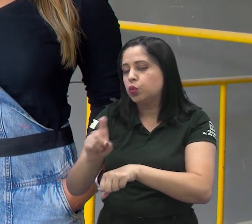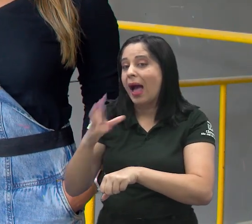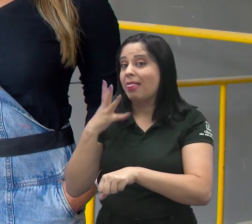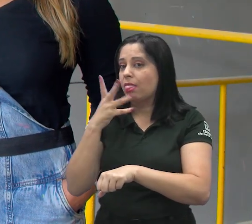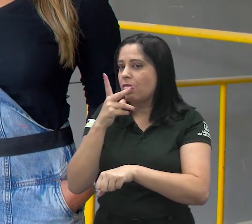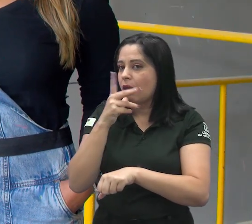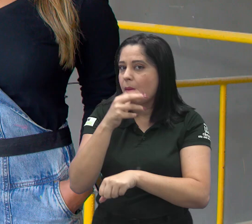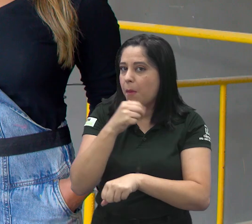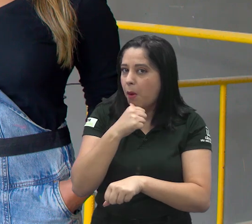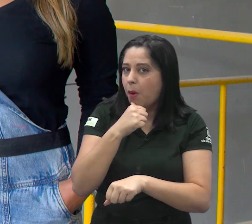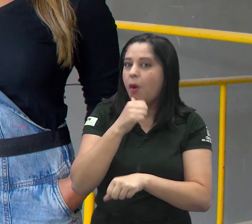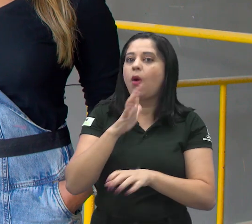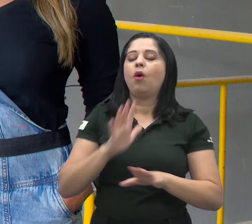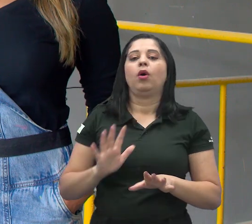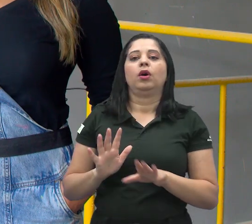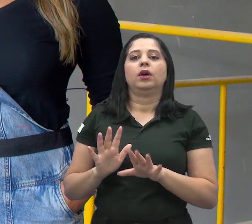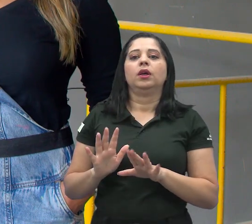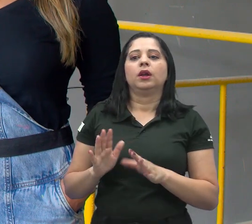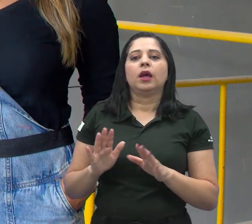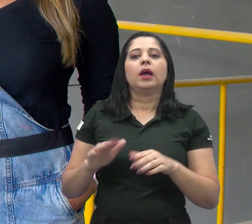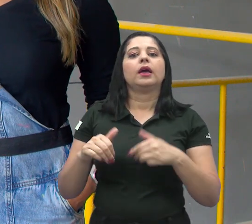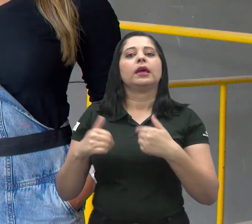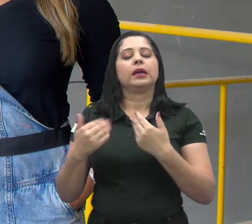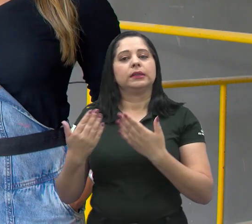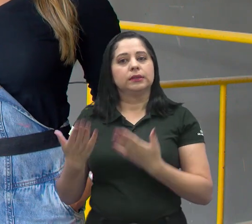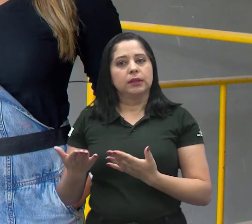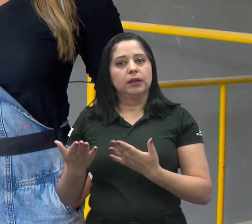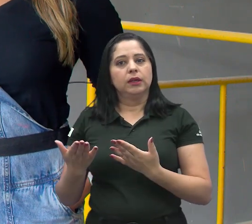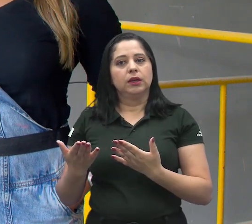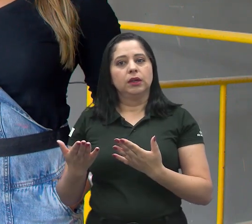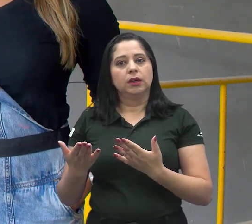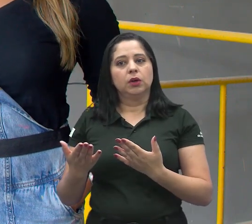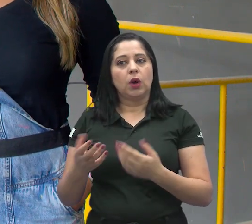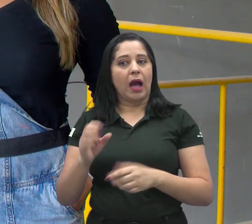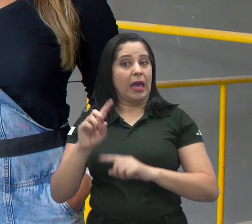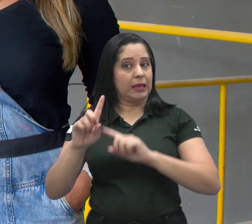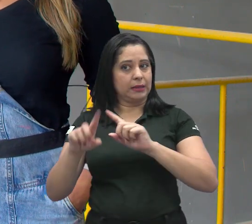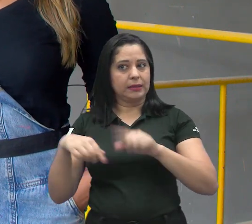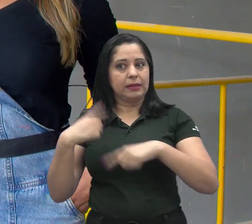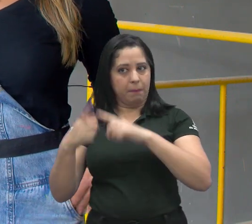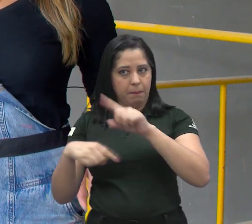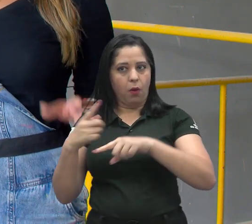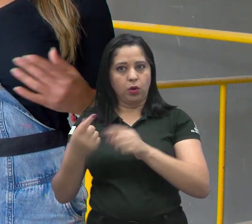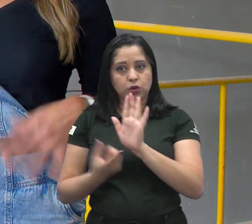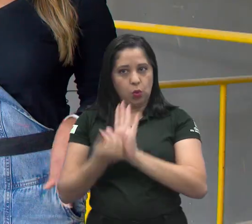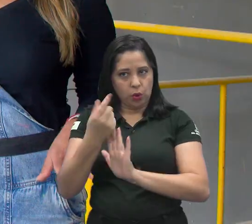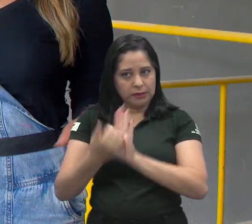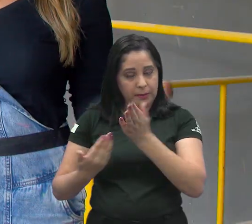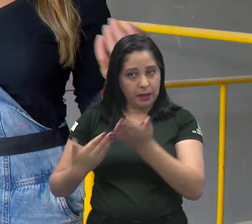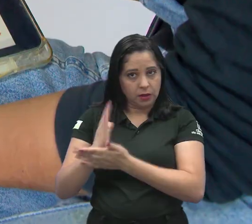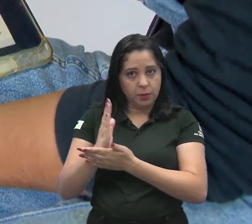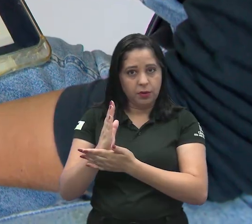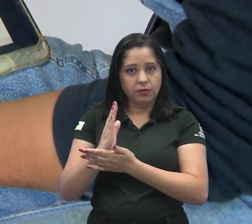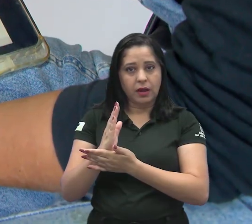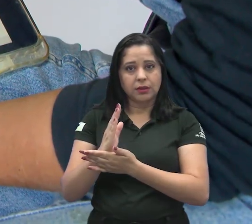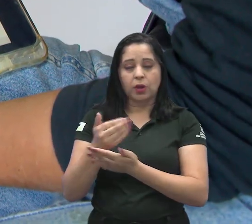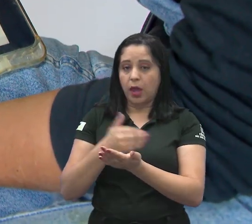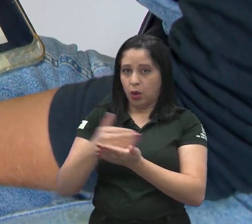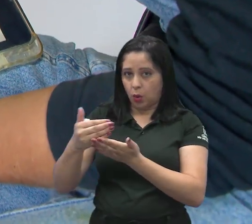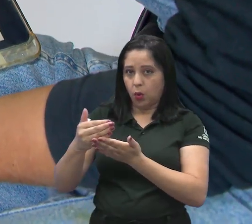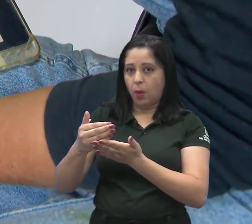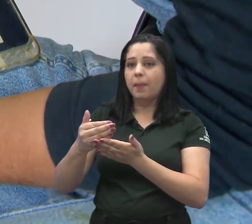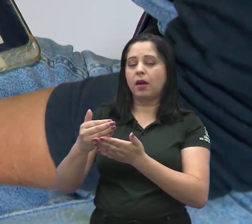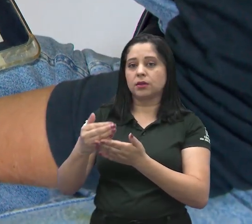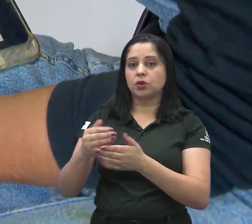aí, conforme essas conversas vão acontecendo, aprovado esse orçamento, a gente já entra para a fase do projeto. Então, eu faço esse